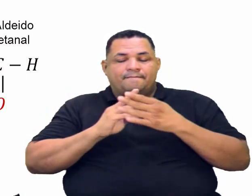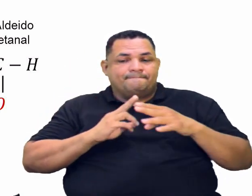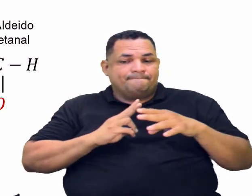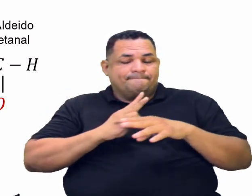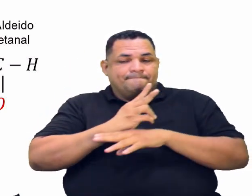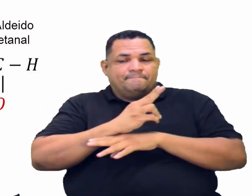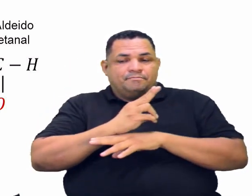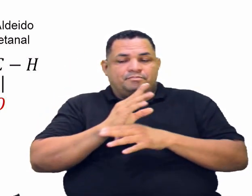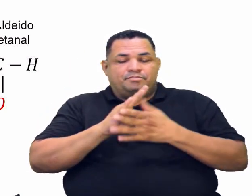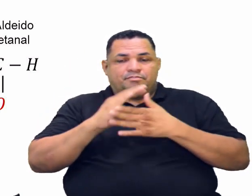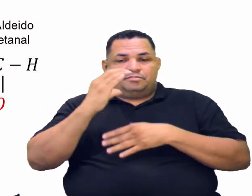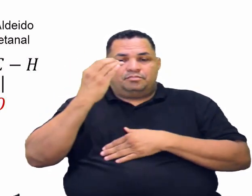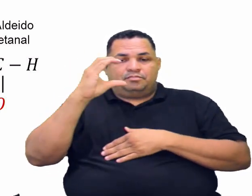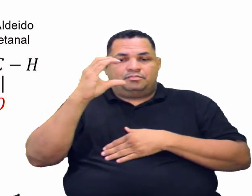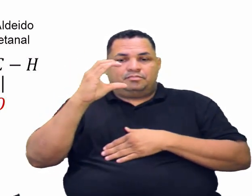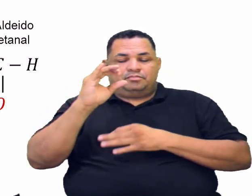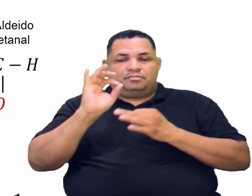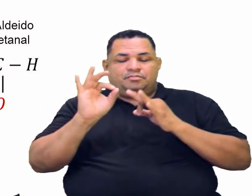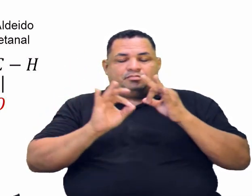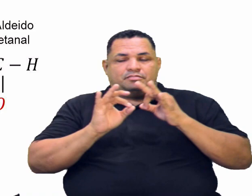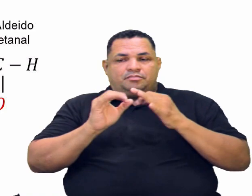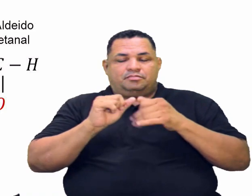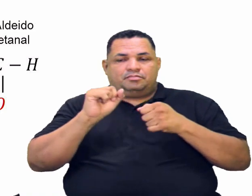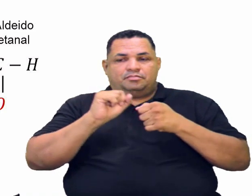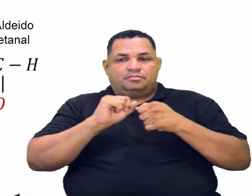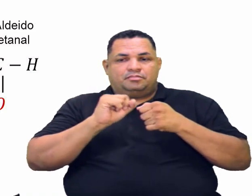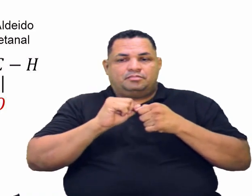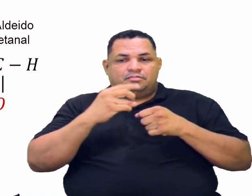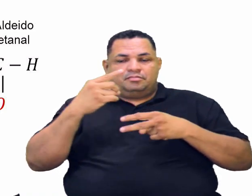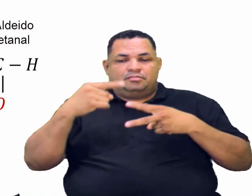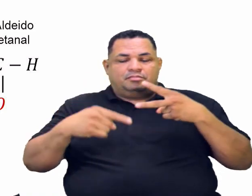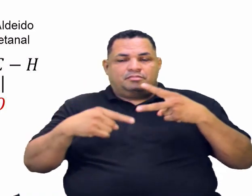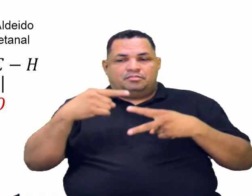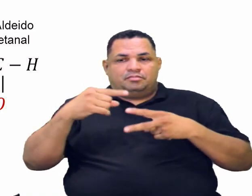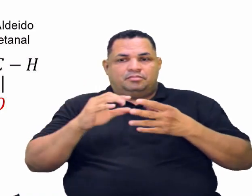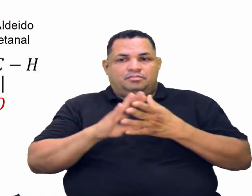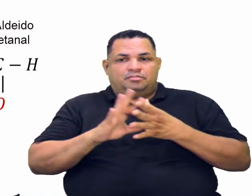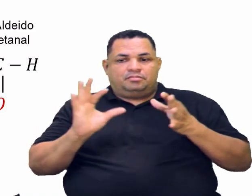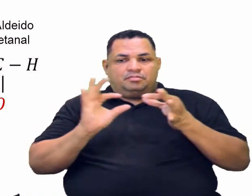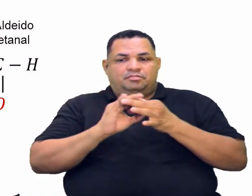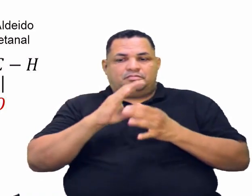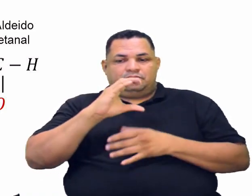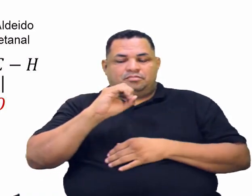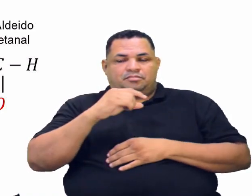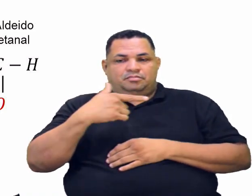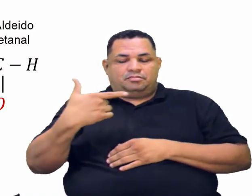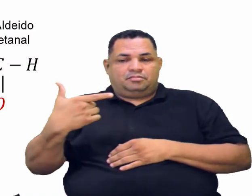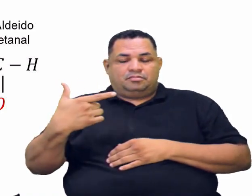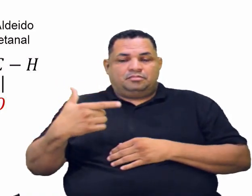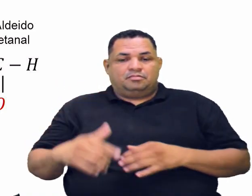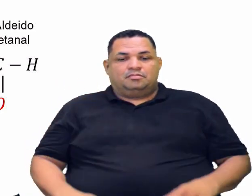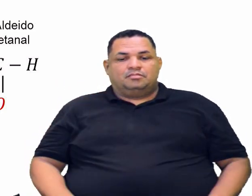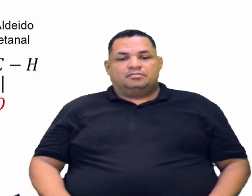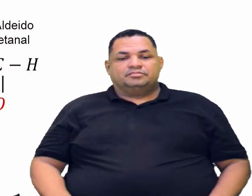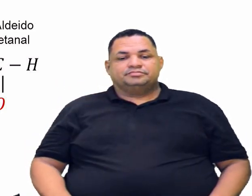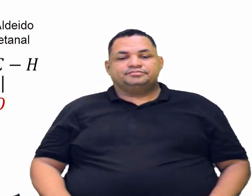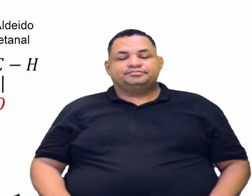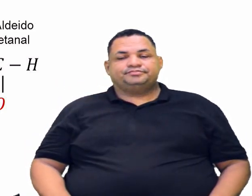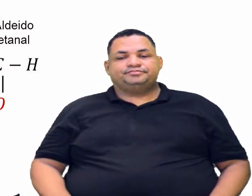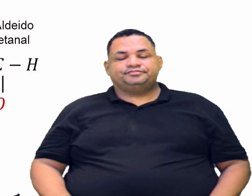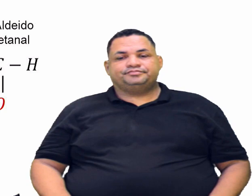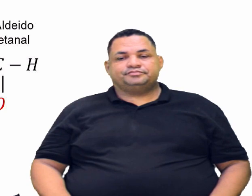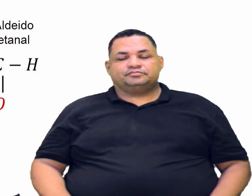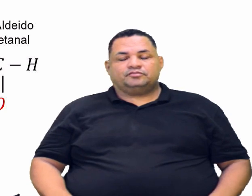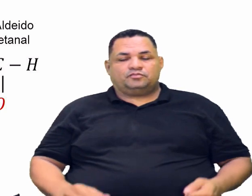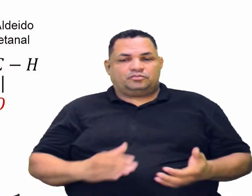a esse outro carbono aqui a fazer a dupla ligação com o oxigênio. Então essa ligação dupla é rompida e passa a